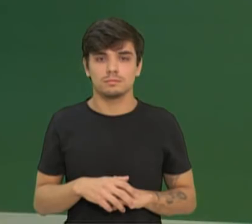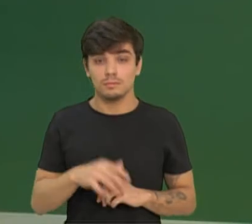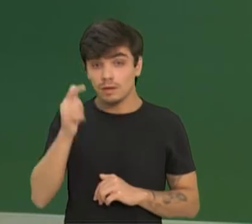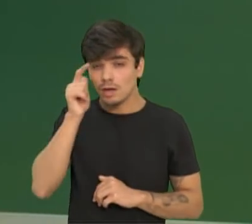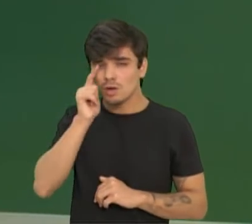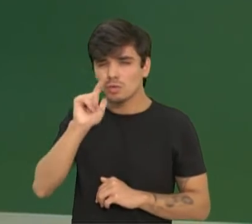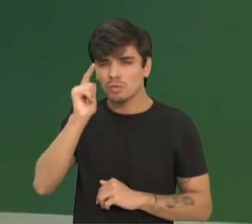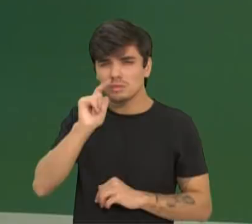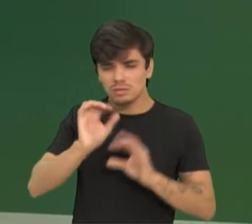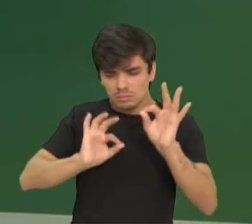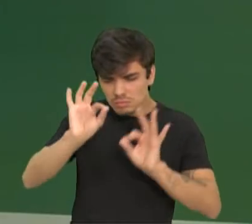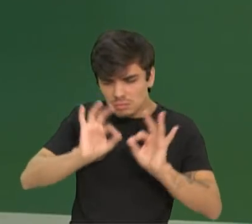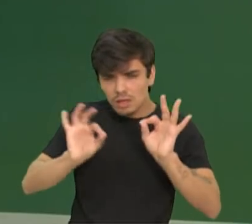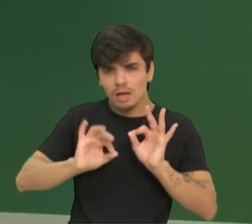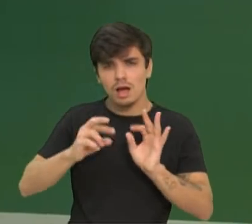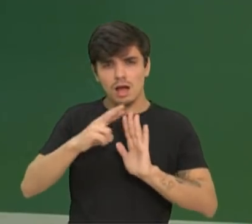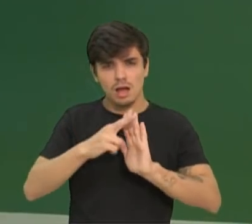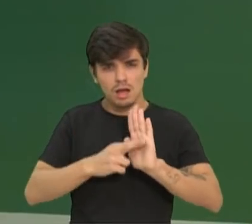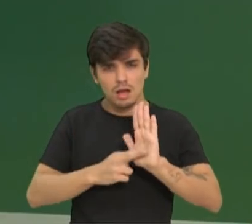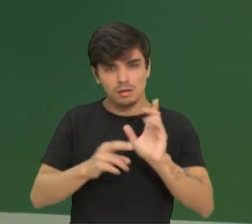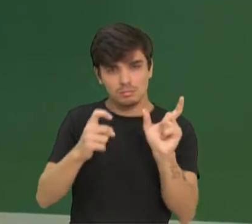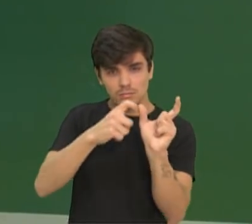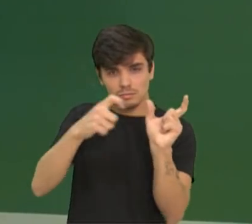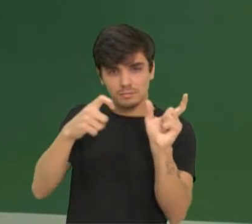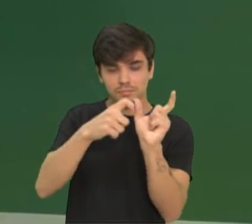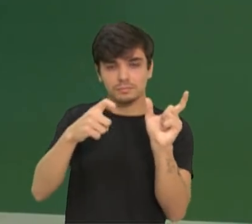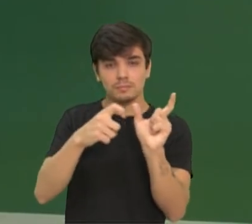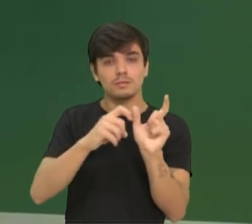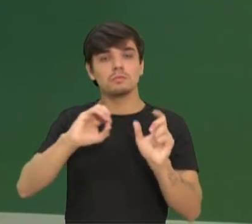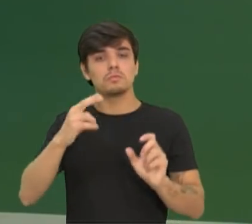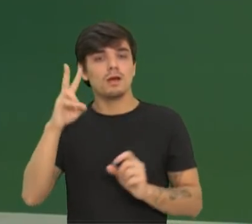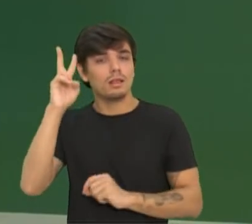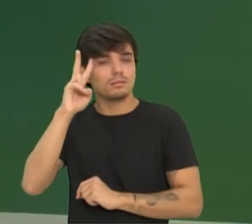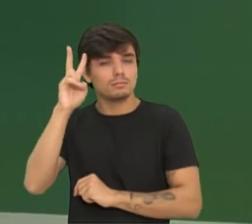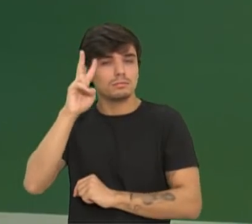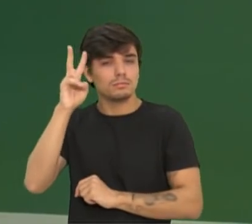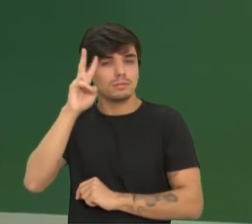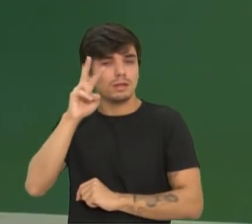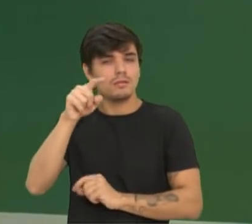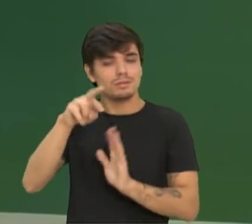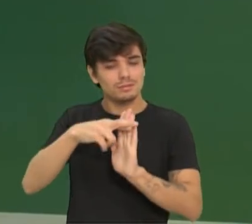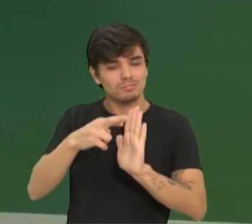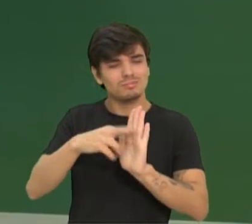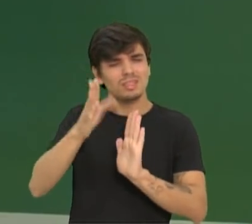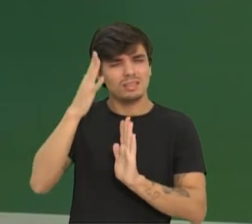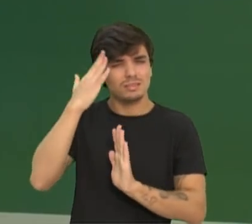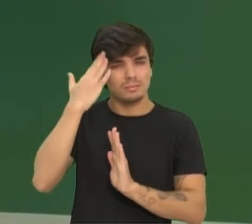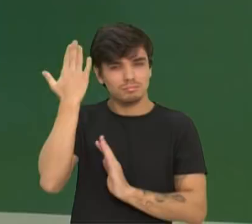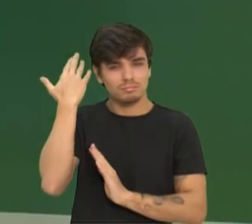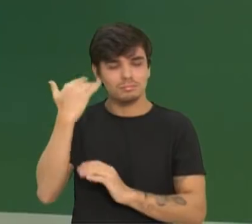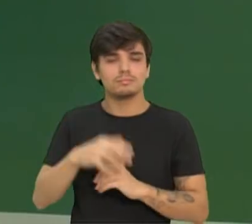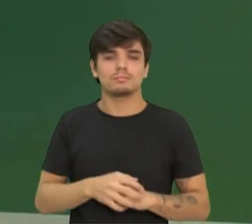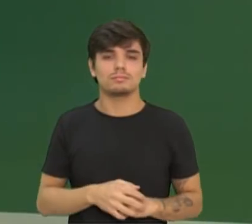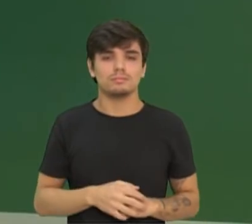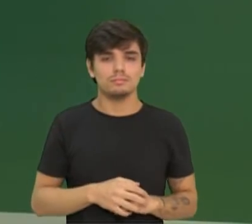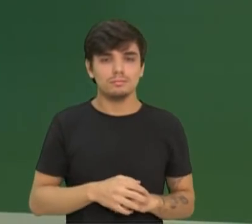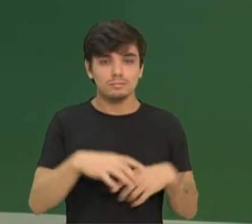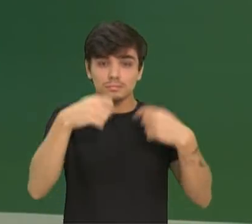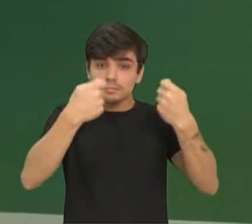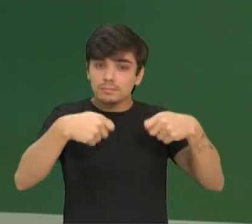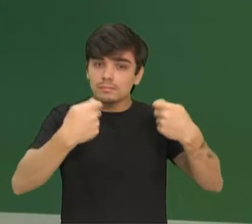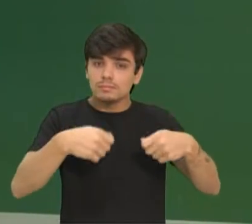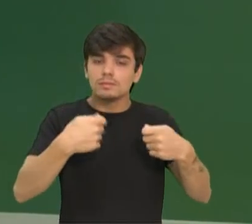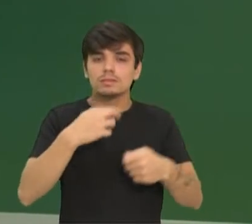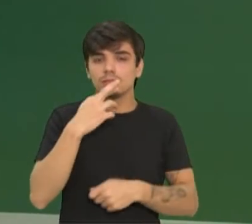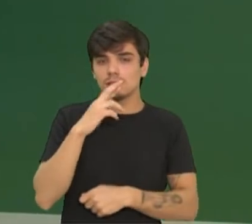Conseguiu formular, deduzir a regra das oxítonas? Ou até mesmo relembrar a regra que você já sabia? Nós precisamos